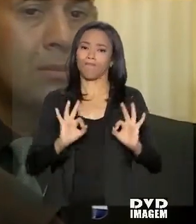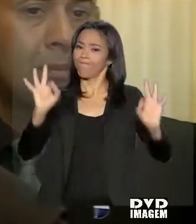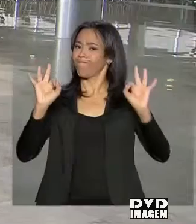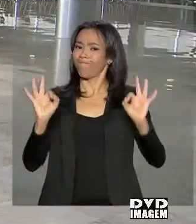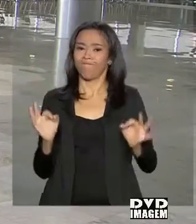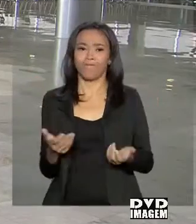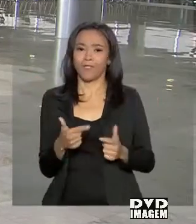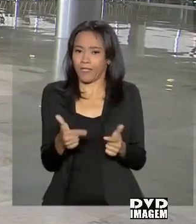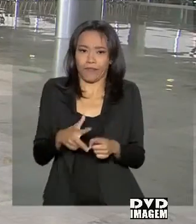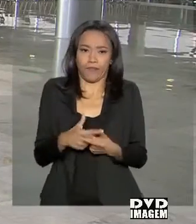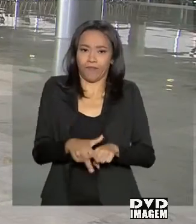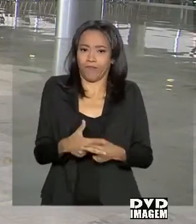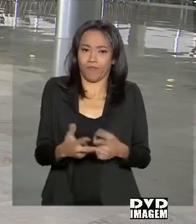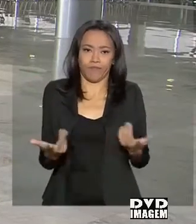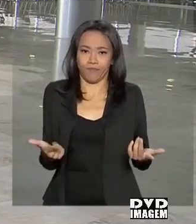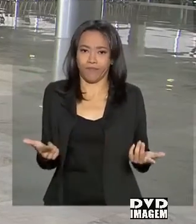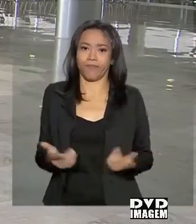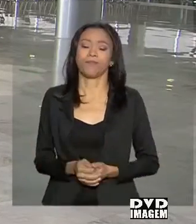Previdência.